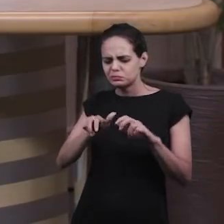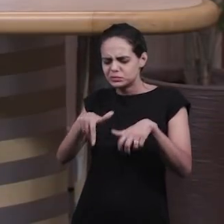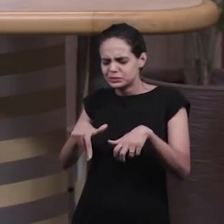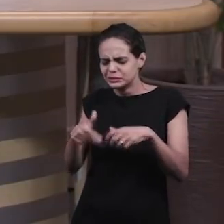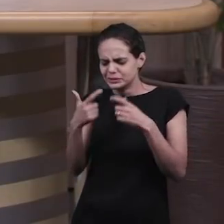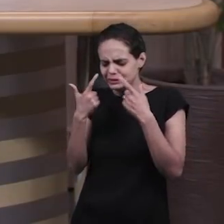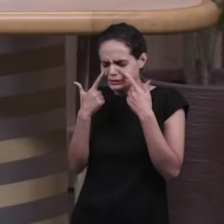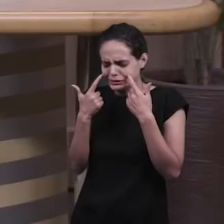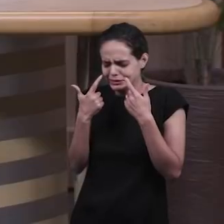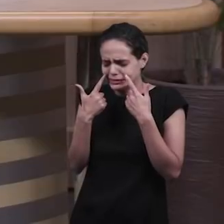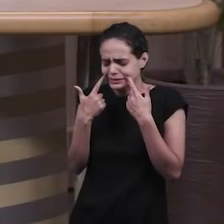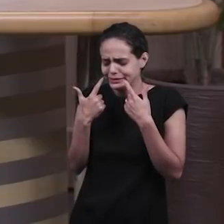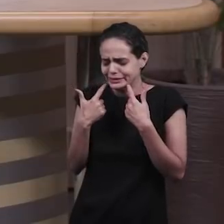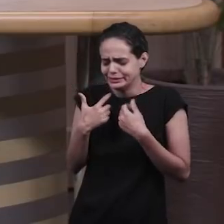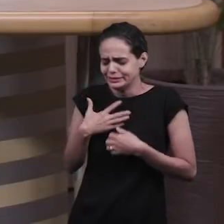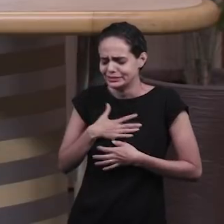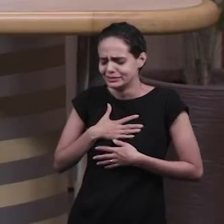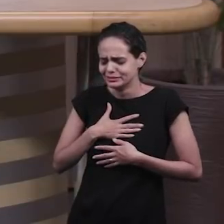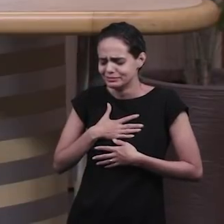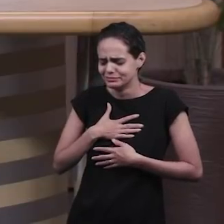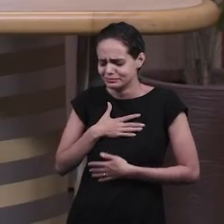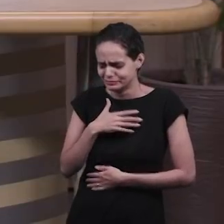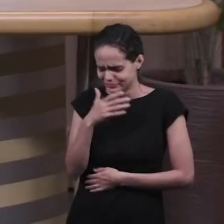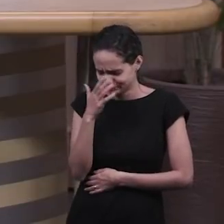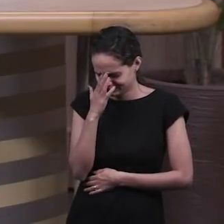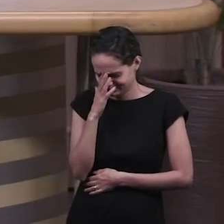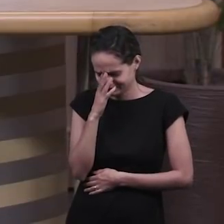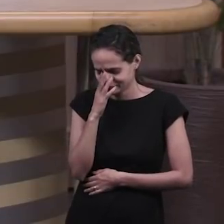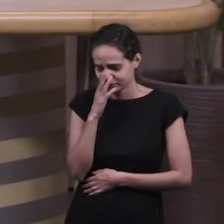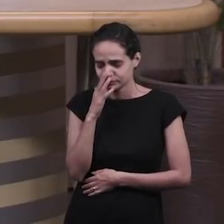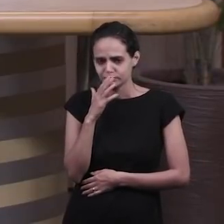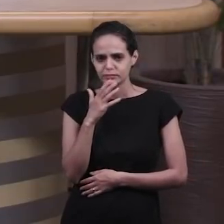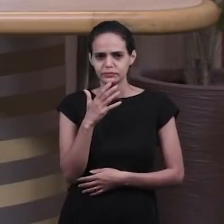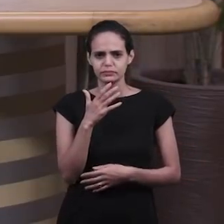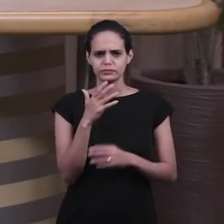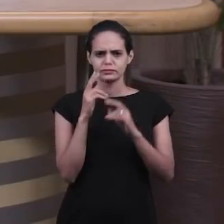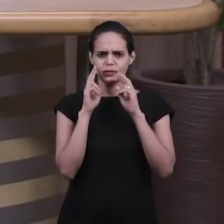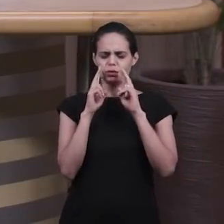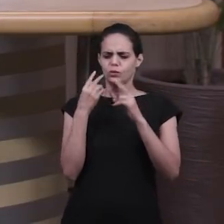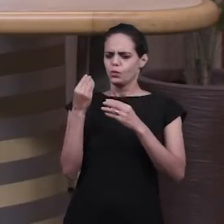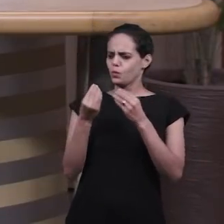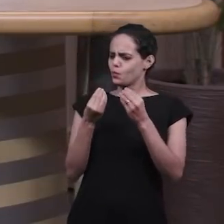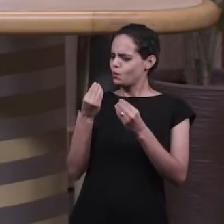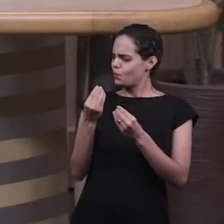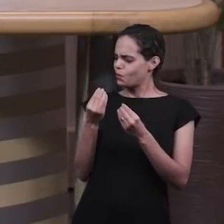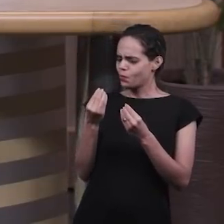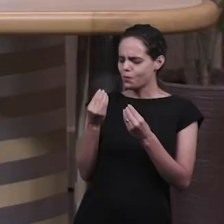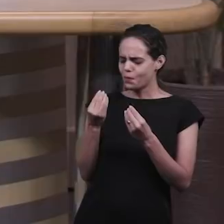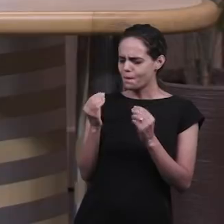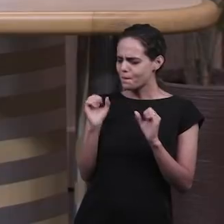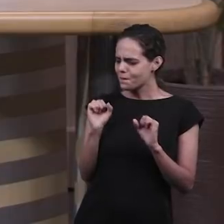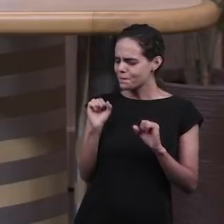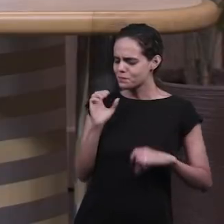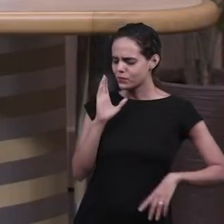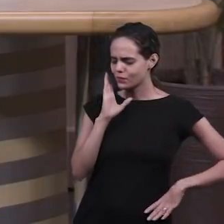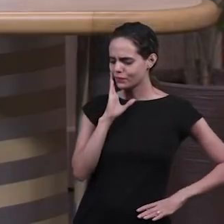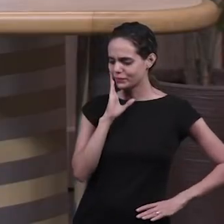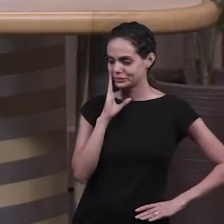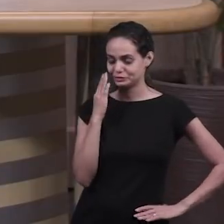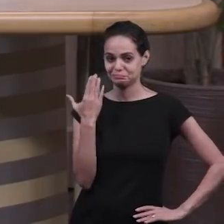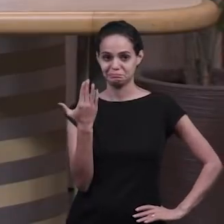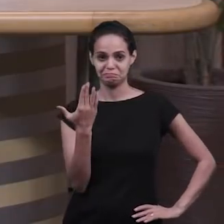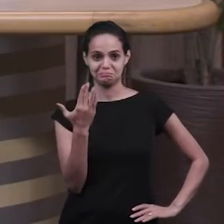quebrantado. E alguém olhou e disse, mas como? Como é que pode? O que aconteceu? Alguém disse assim, eles devem